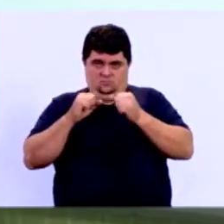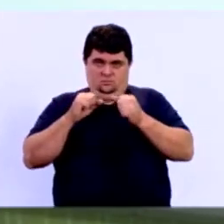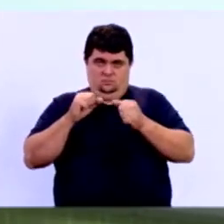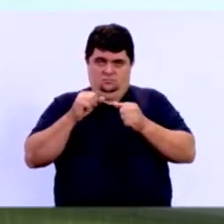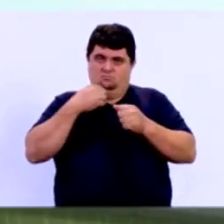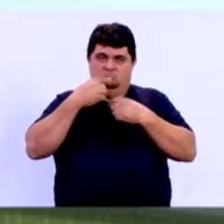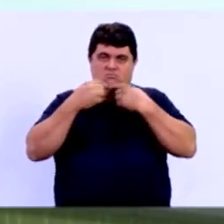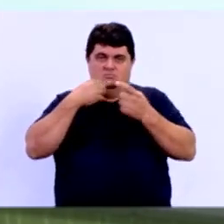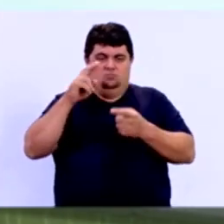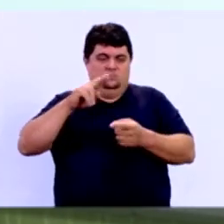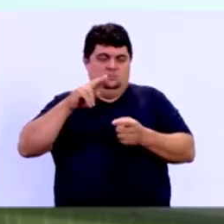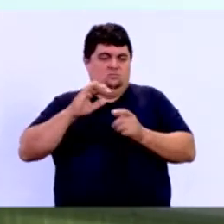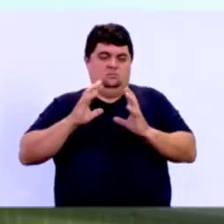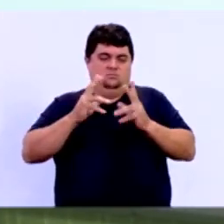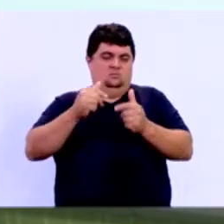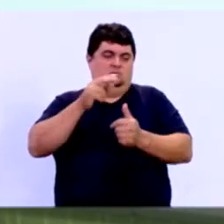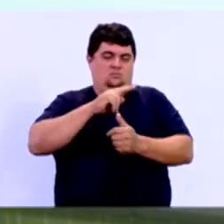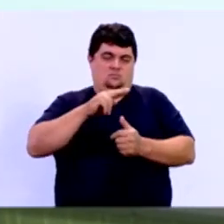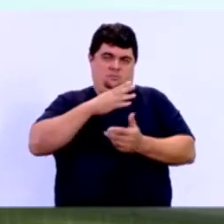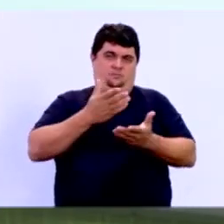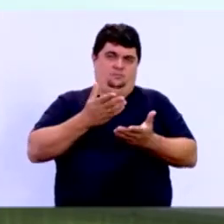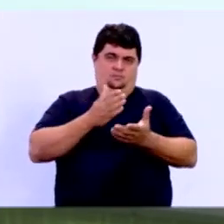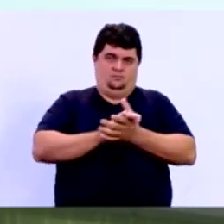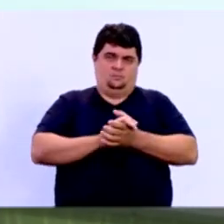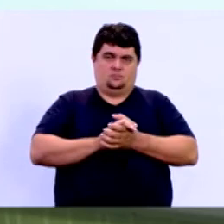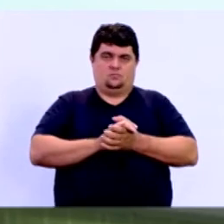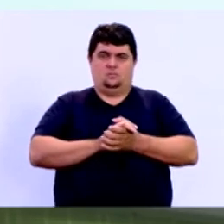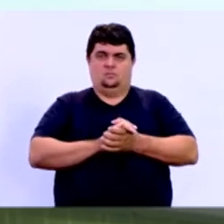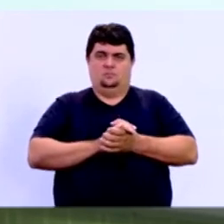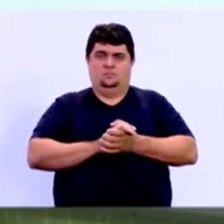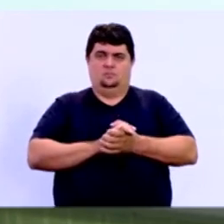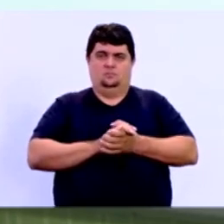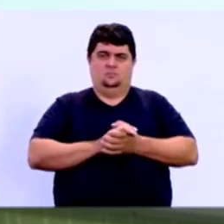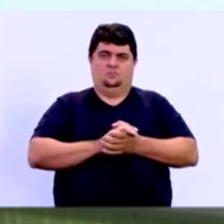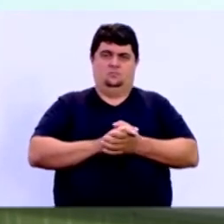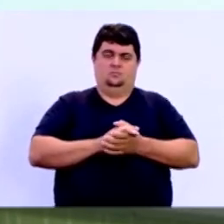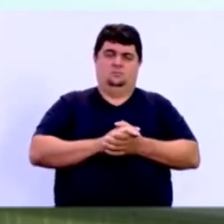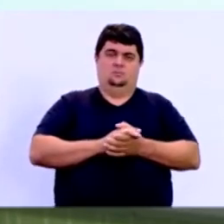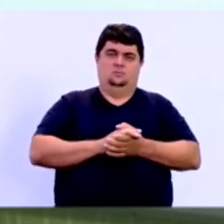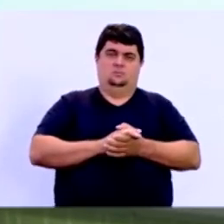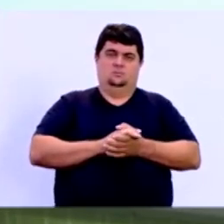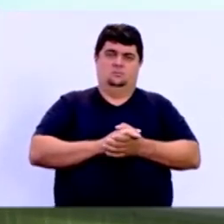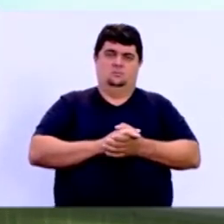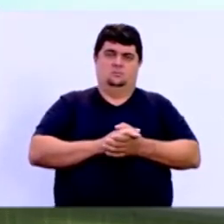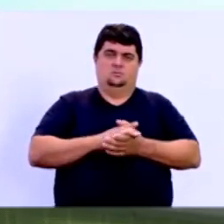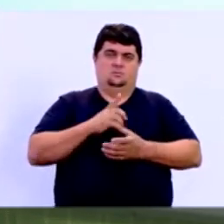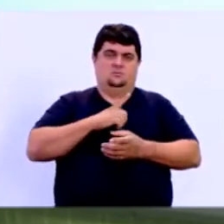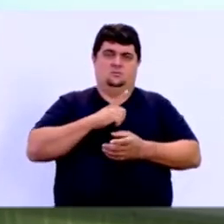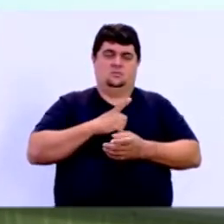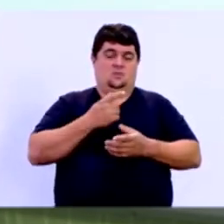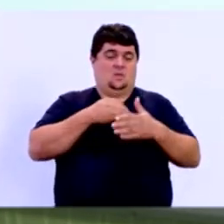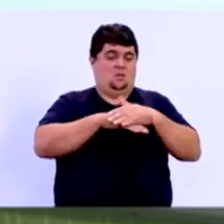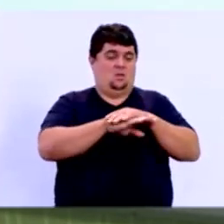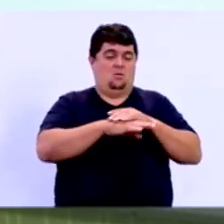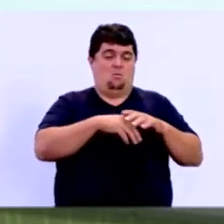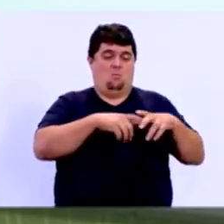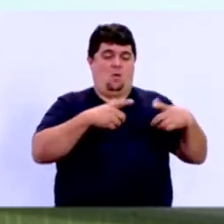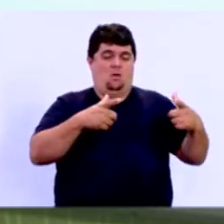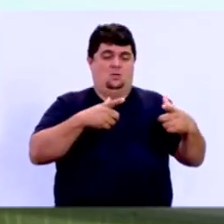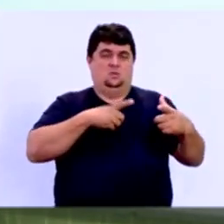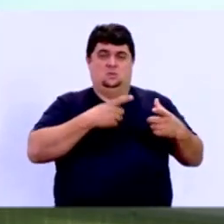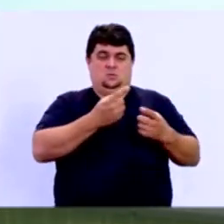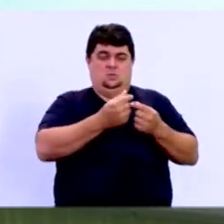não vai conseguir fabricar, né, os produtos em tempo hábil, você vai ter estoque elevado, os seus